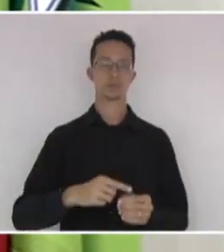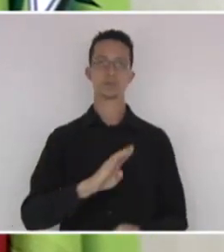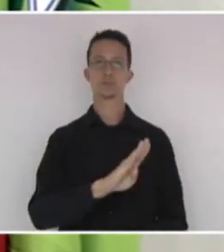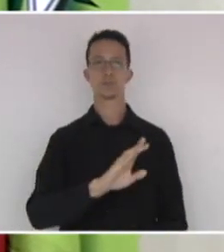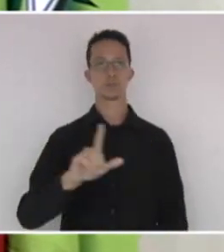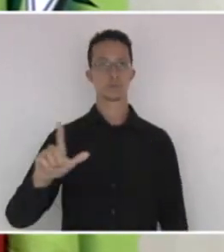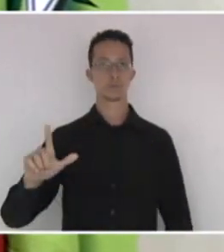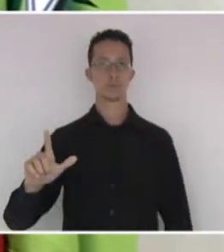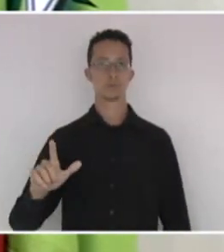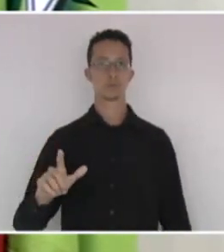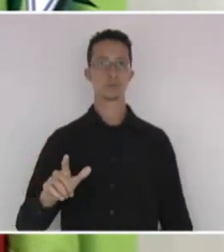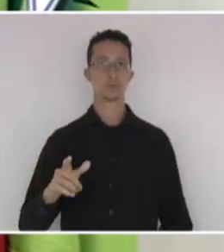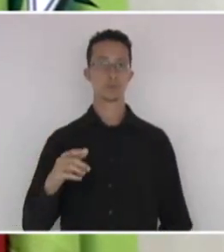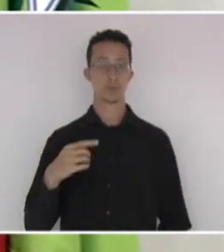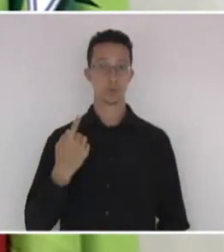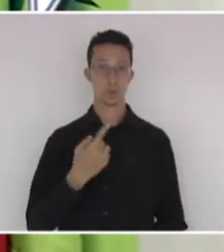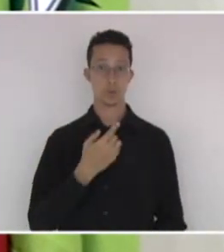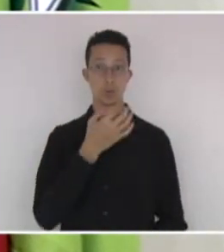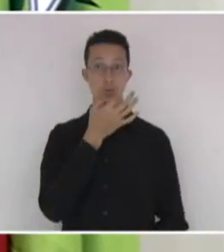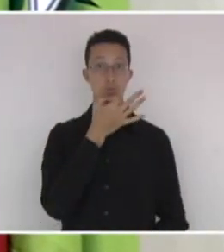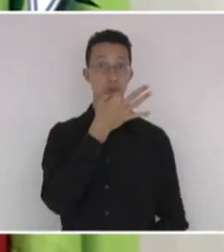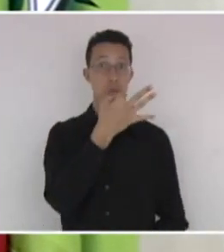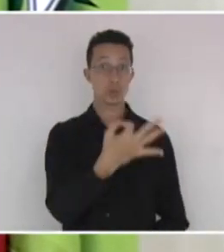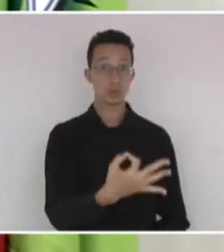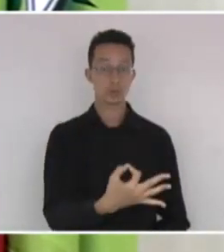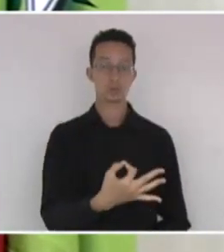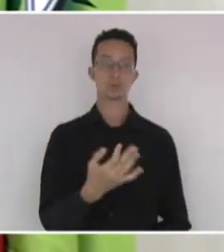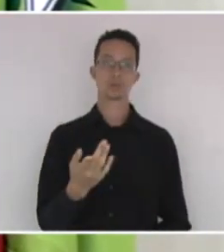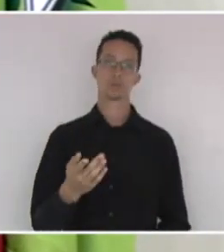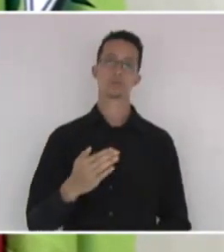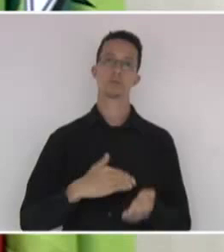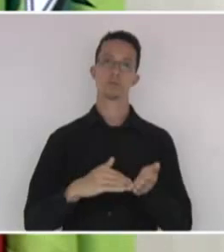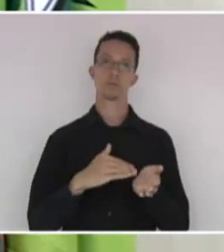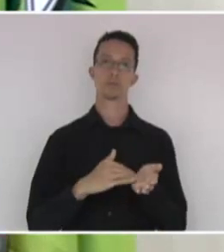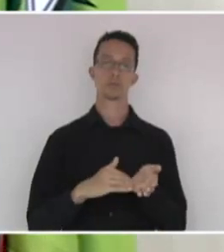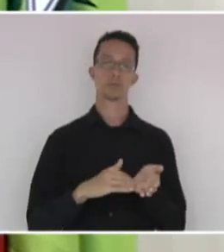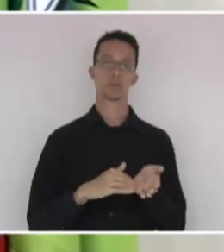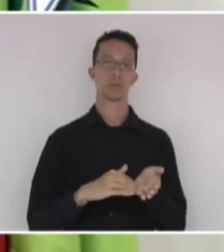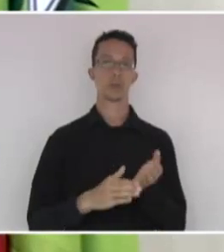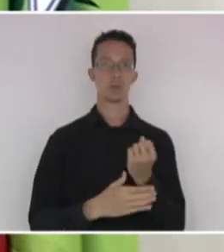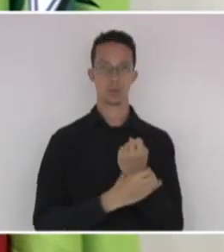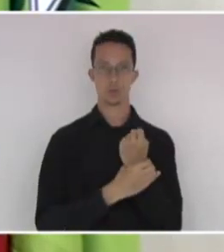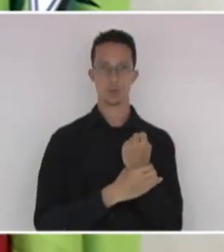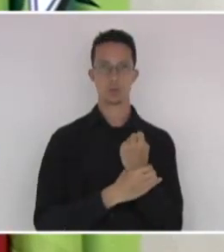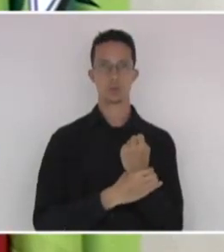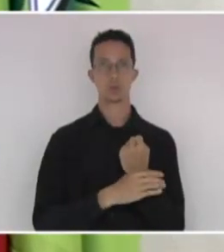ao secretário Gruba a aproveitação daquele antigo espaço